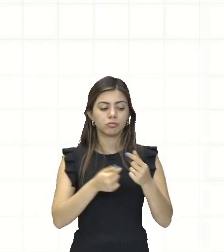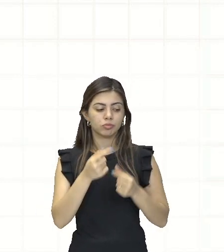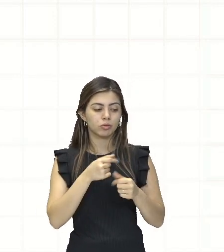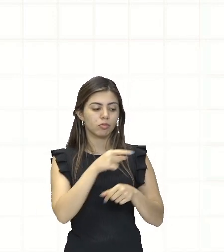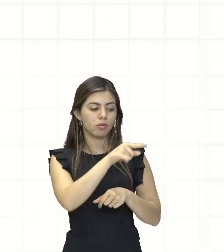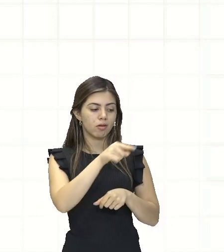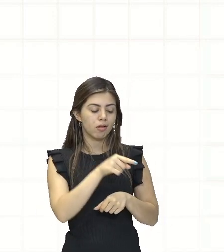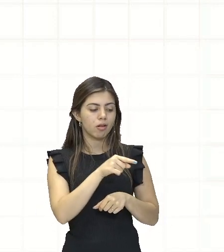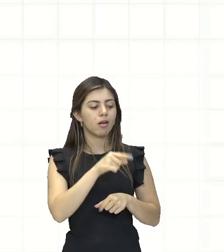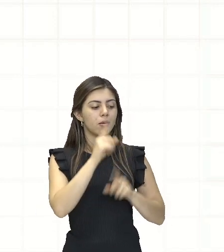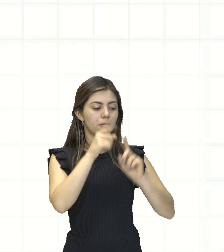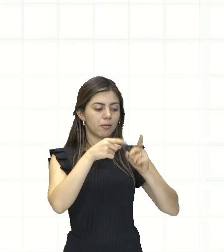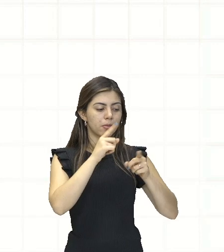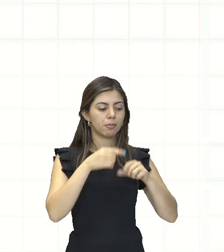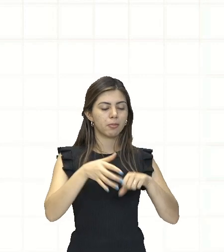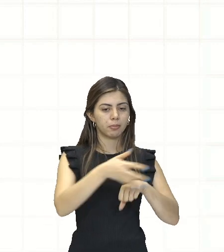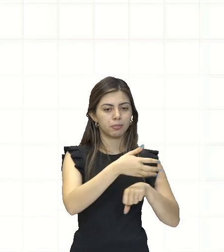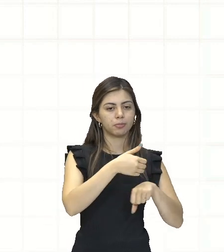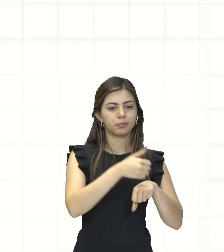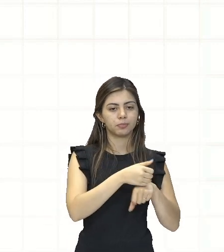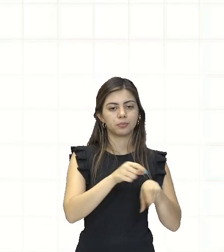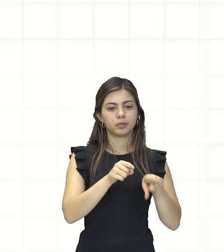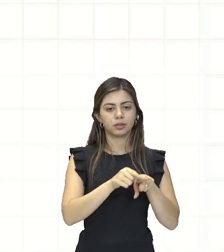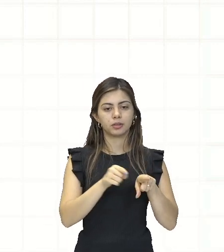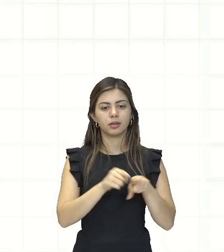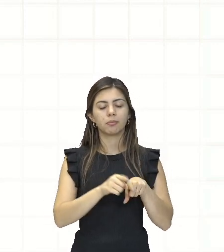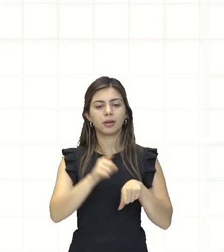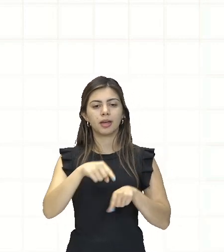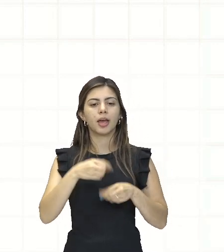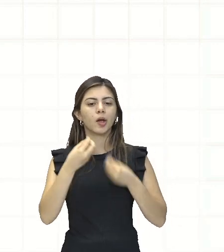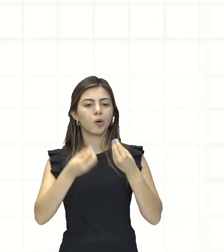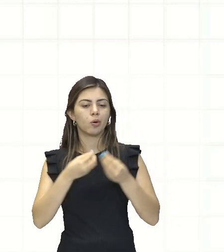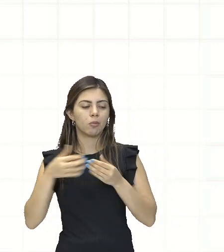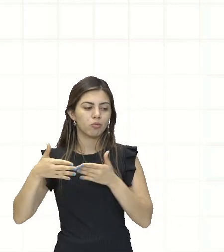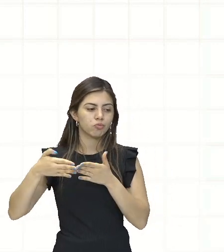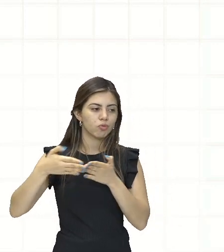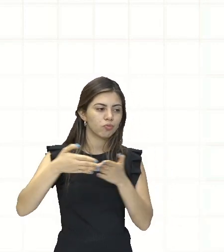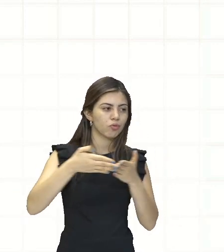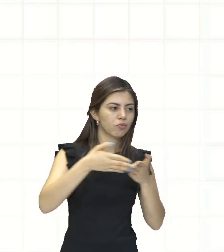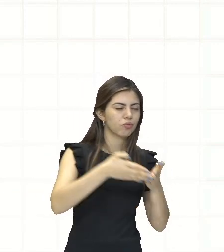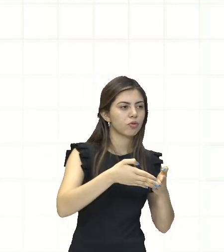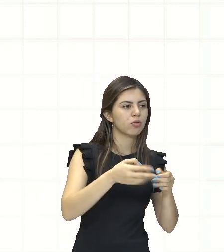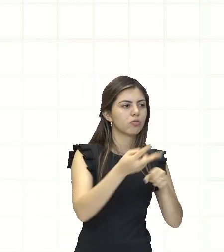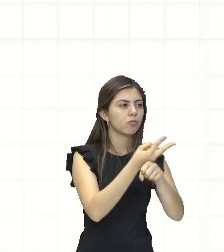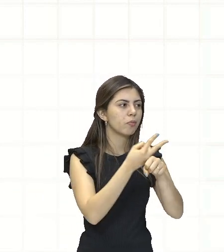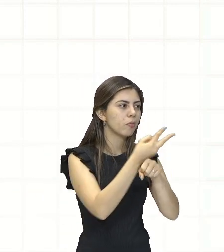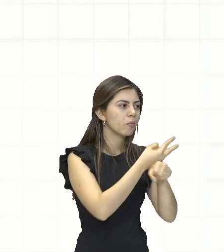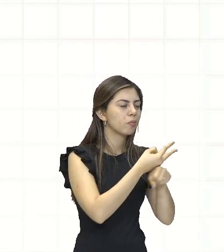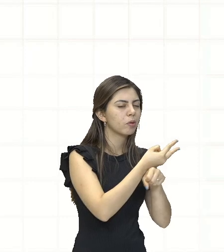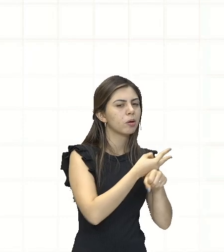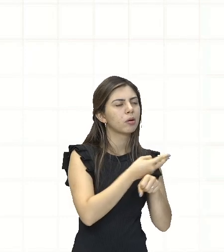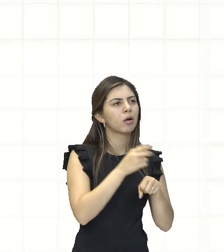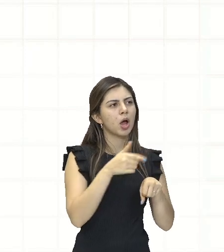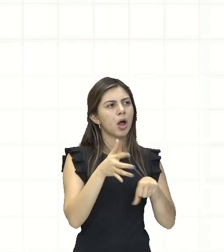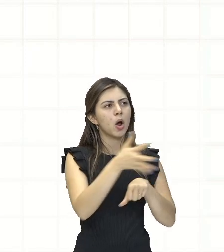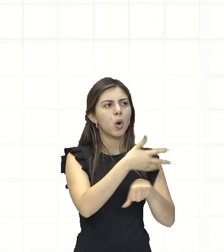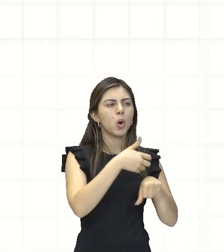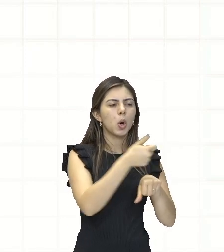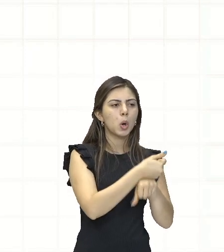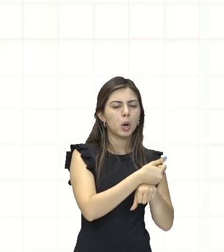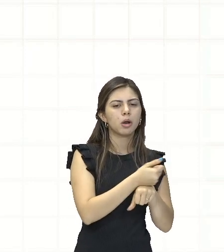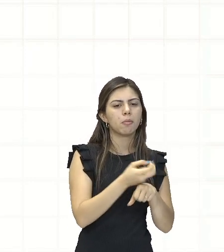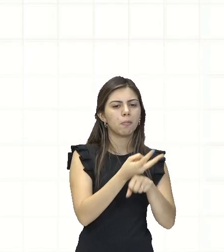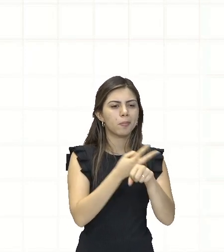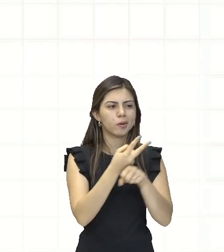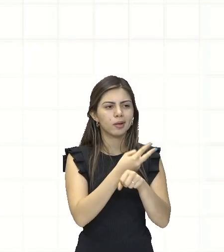das colônias e o tipo de colonização é a exploração. Professora, peraí, tipo de colonização, exploração,